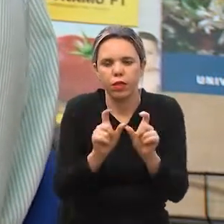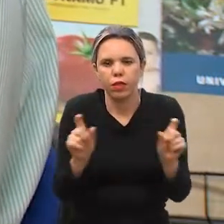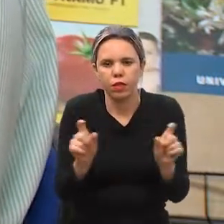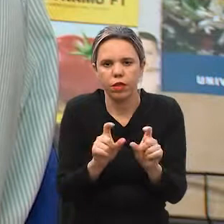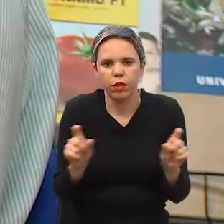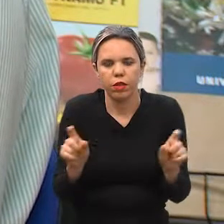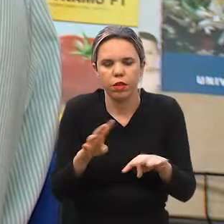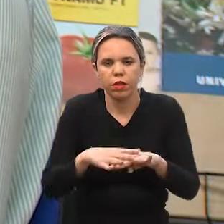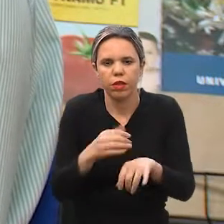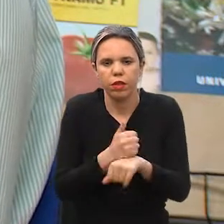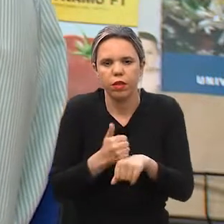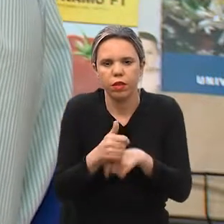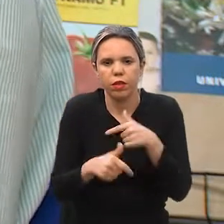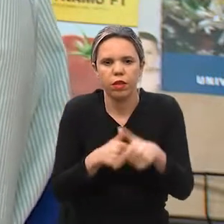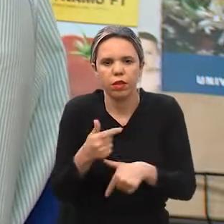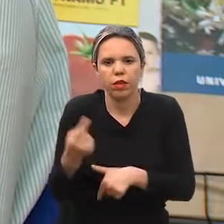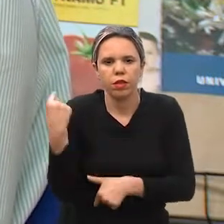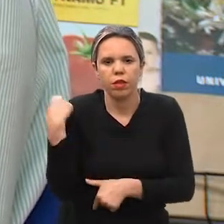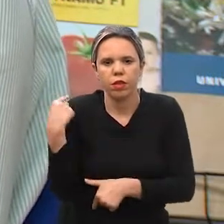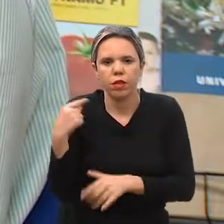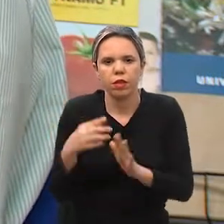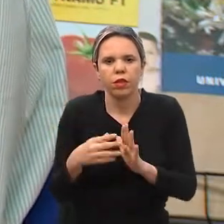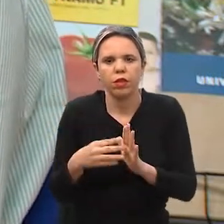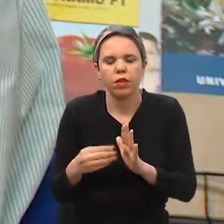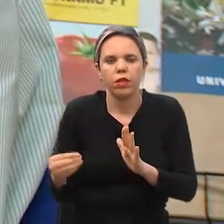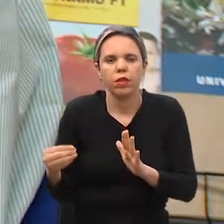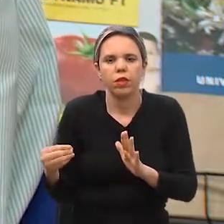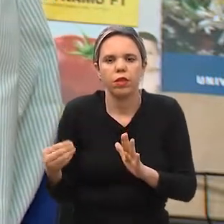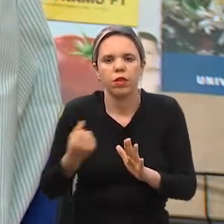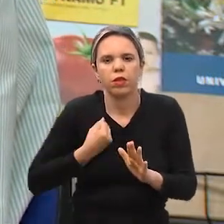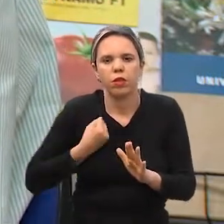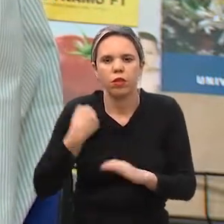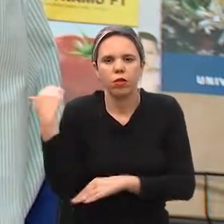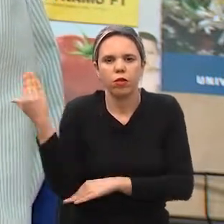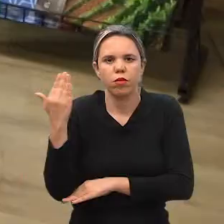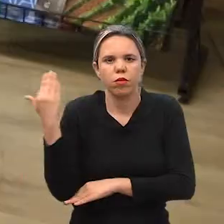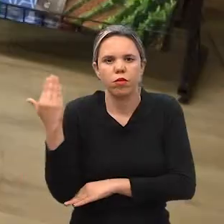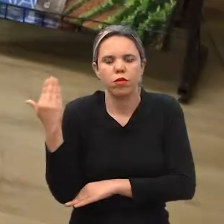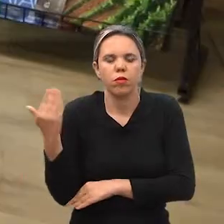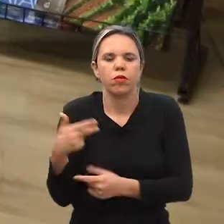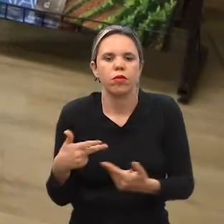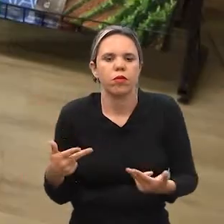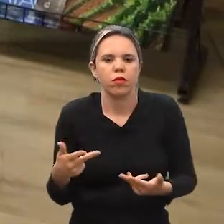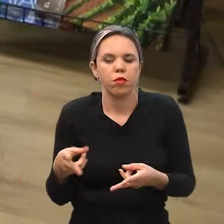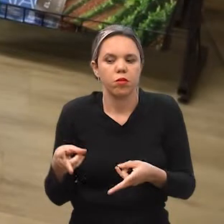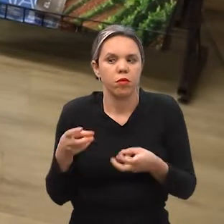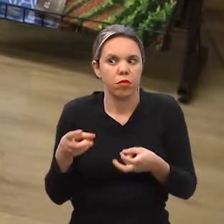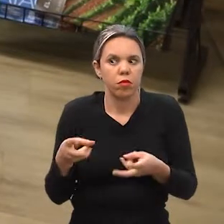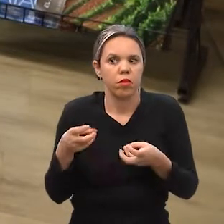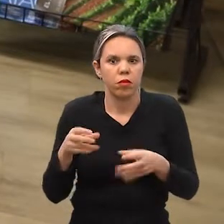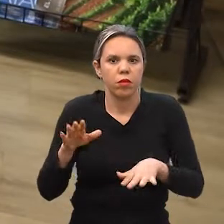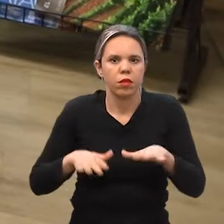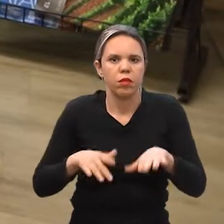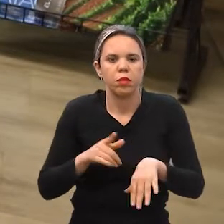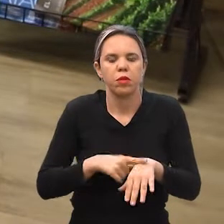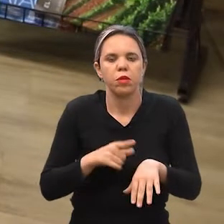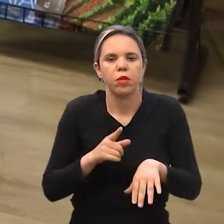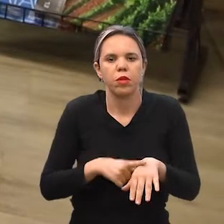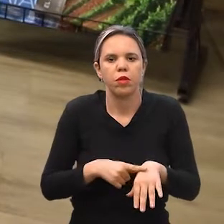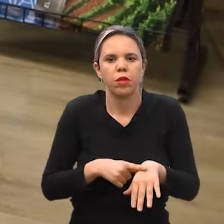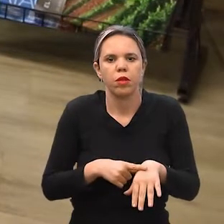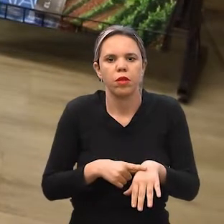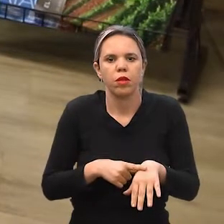um matemático que trabalhava com modelos numéricos de previsão do tempo. E ele percebeu que em alguns momentos,